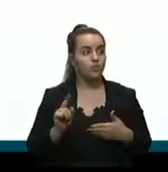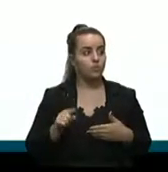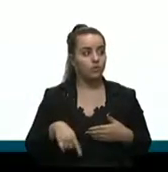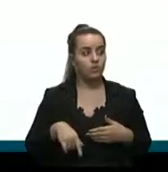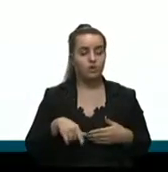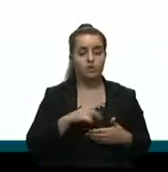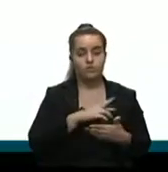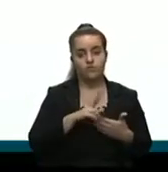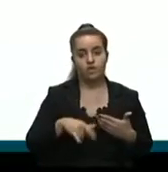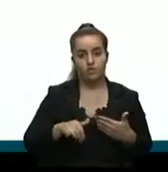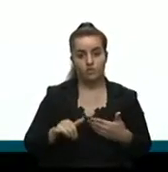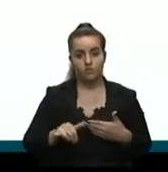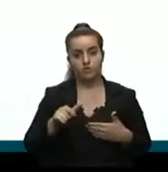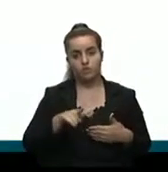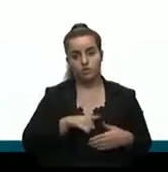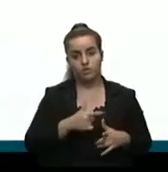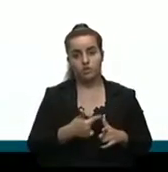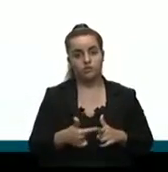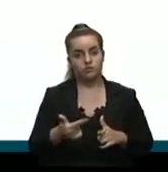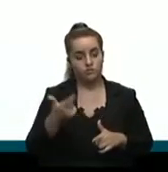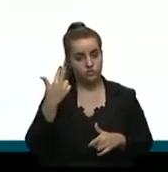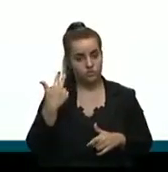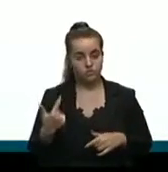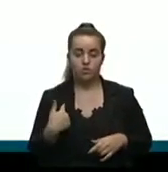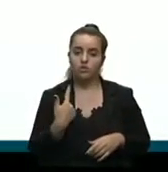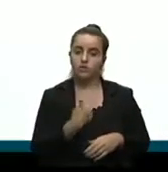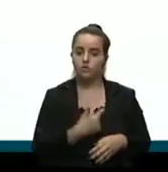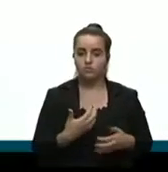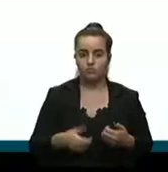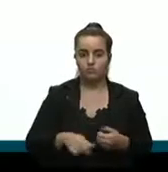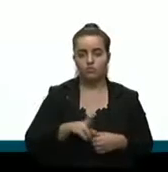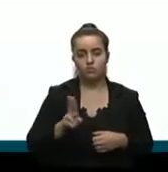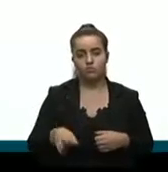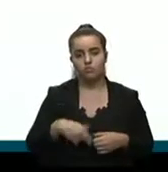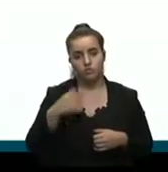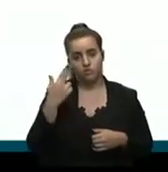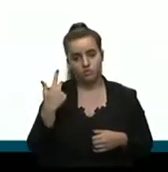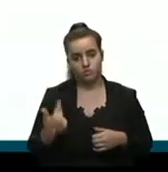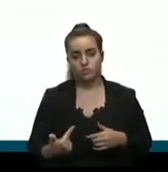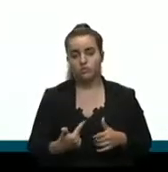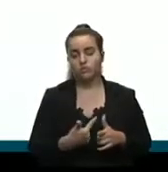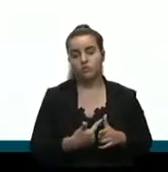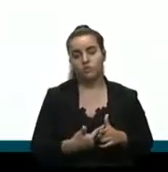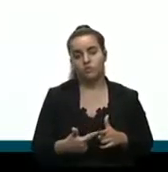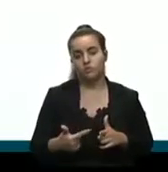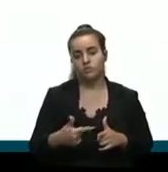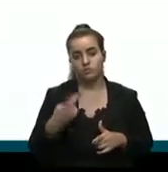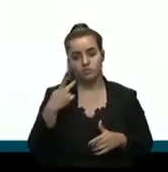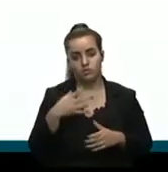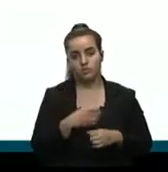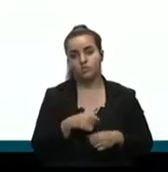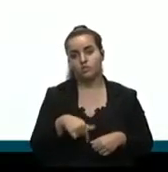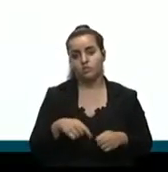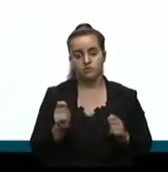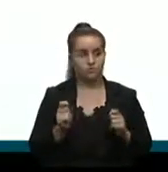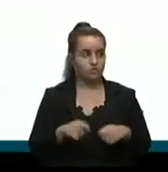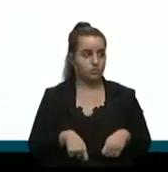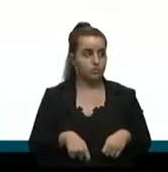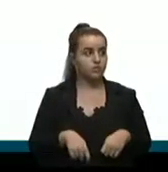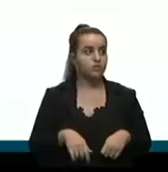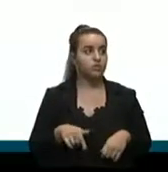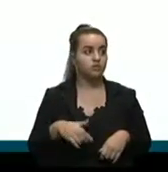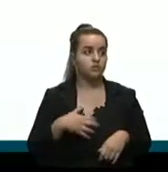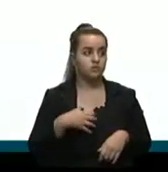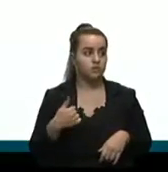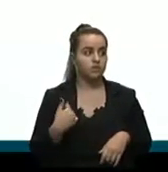essa variável está na distribuição normal. Nós vamos utilizar aqui a distribuição normal para o cálculo dessa probabilidade. E assim